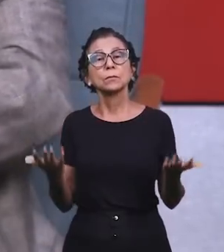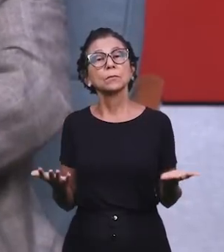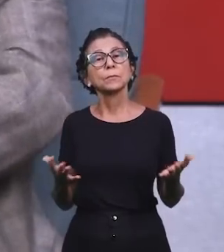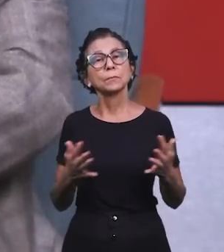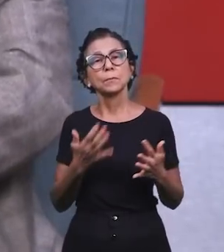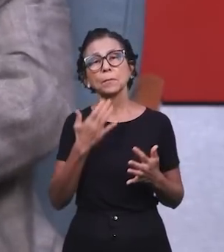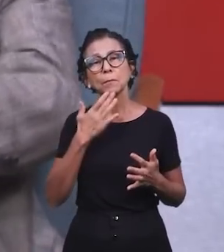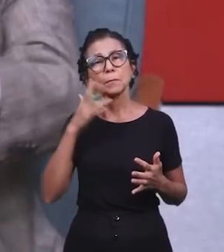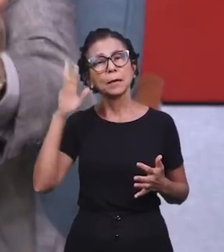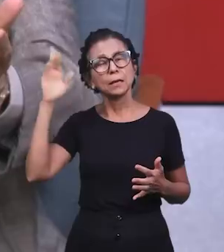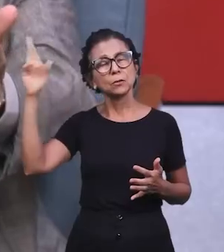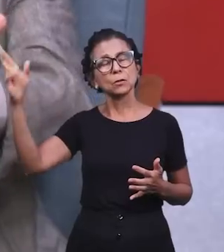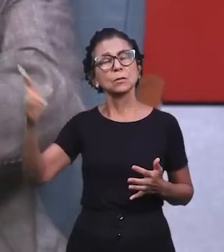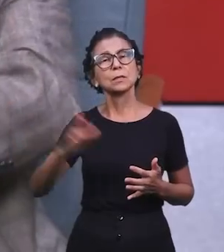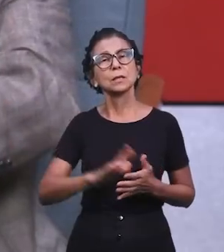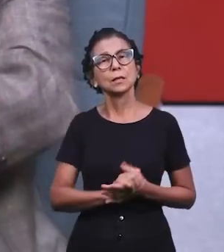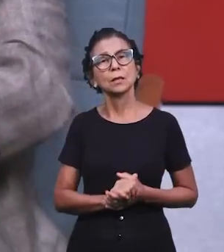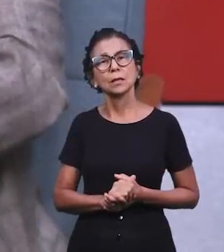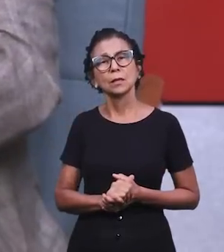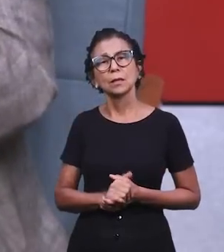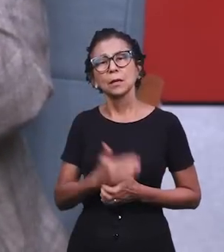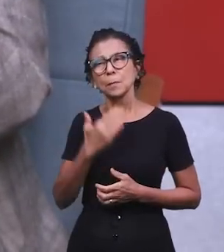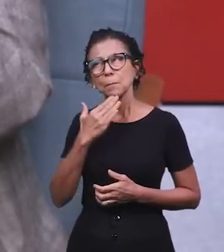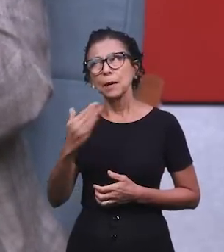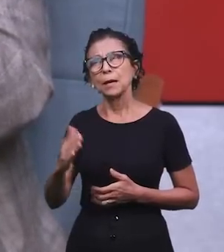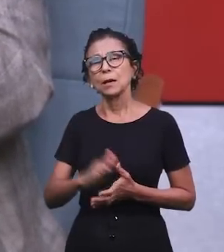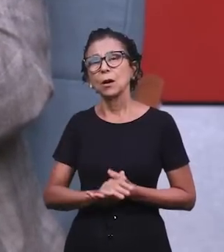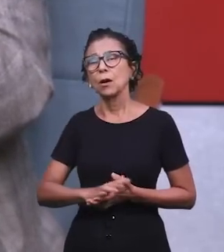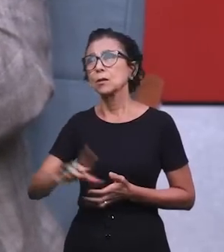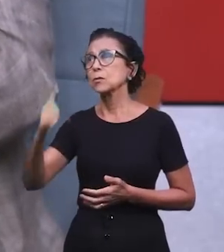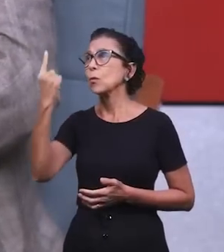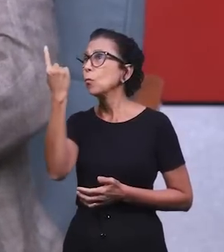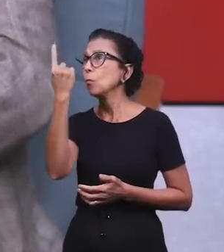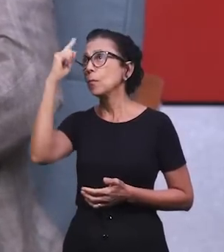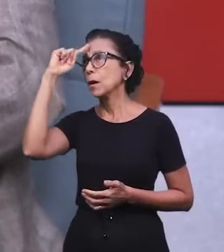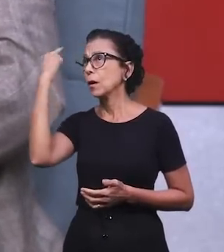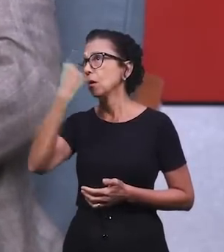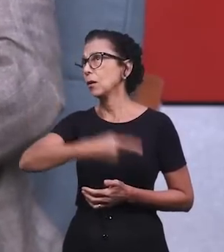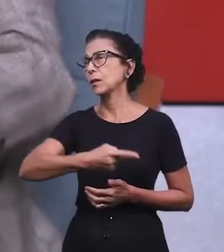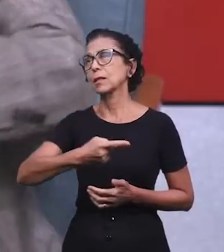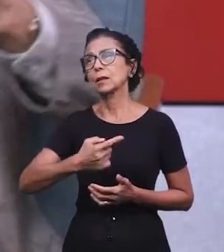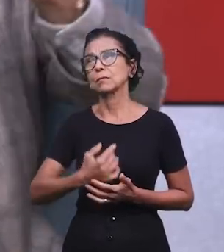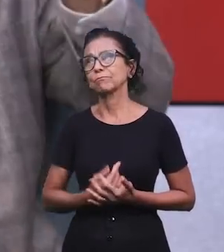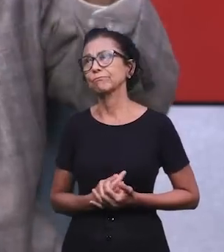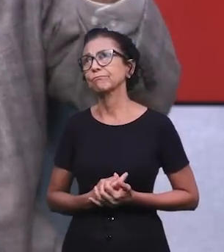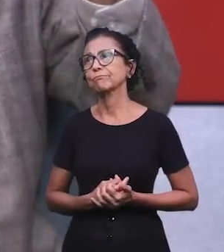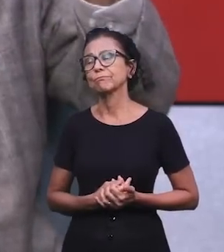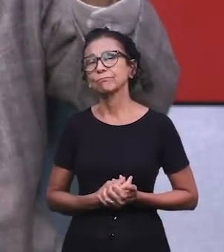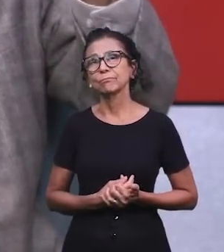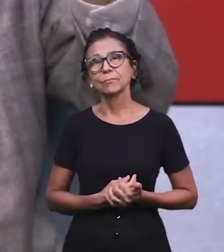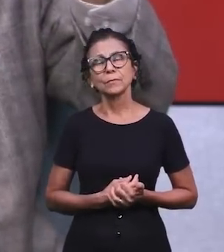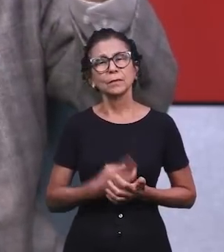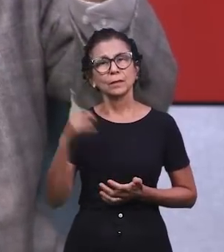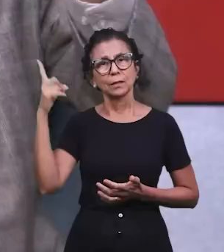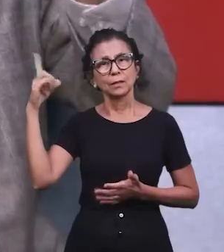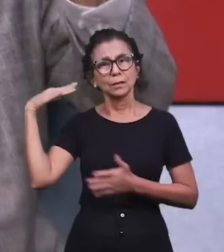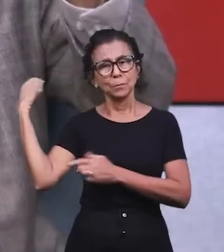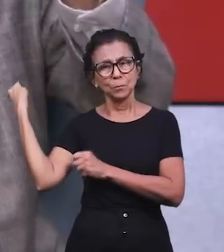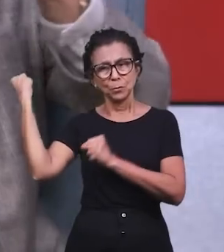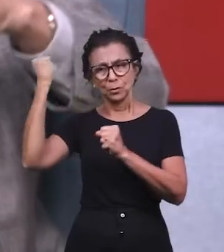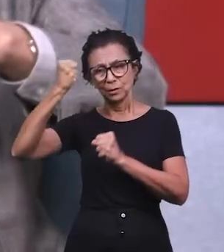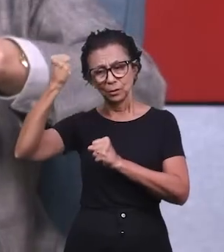ao Senhor. Provoca isso, Senhor, dá uma ordem. Dá uma ordem. Ele era um homem